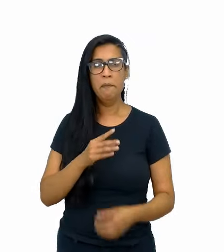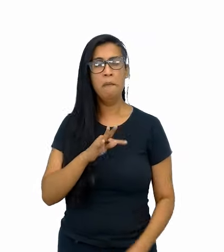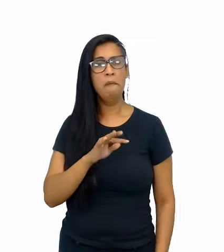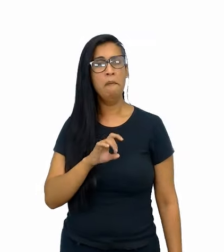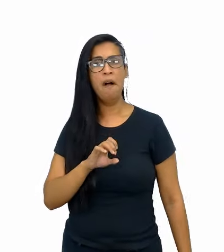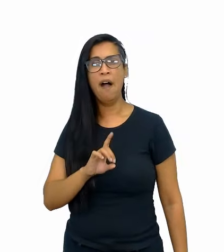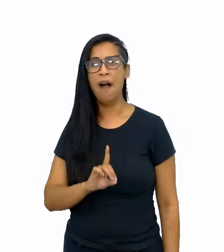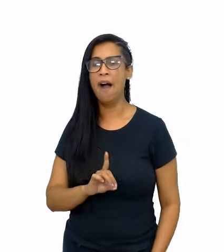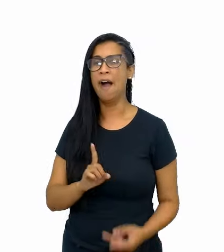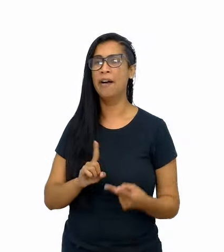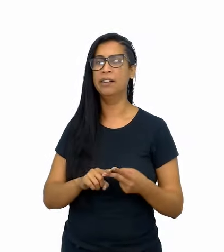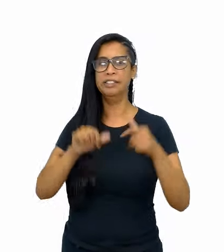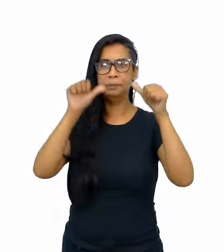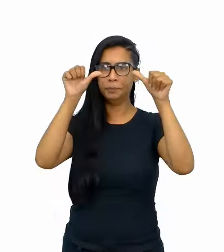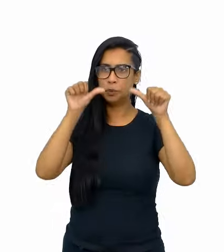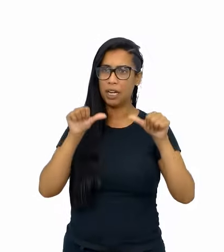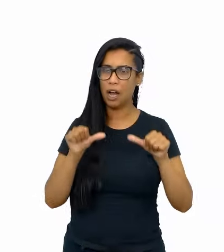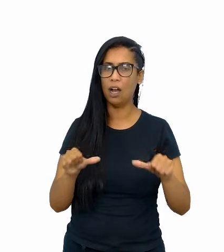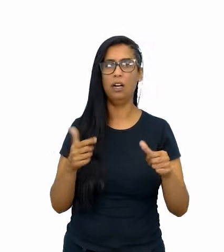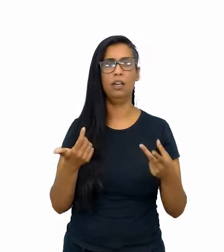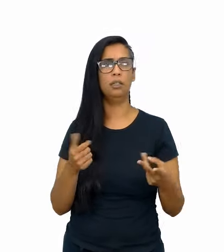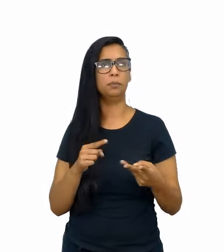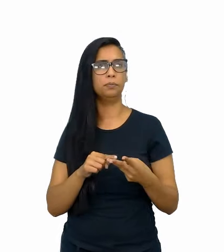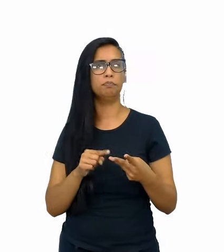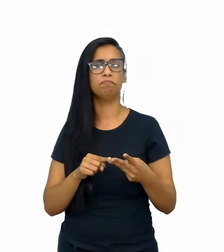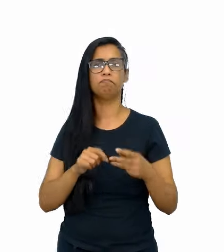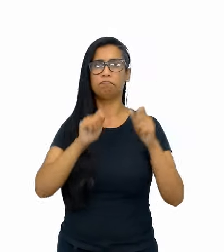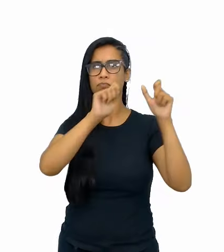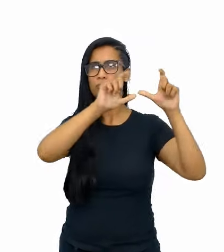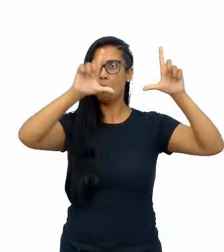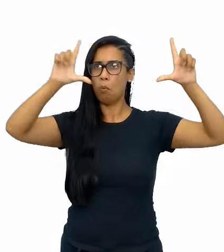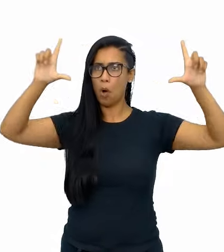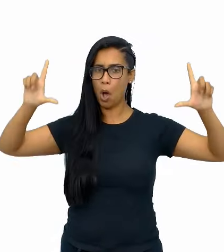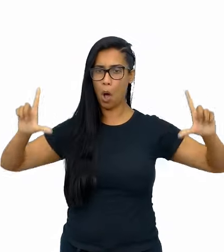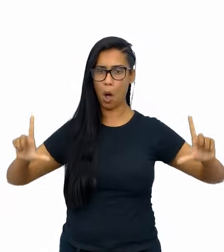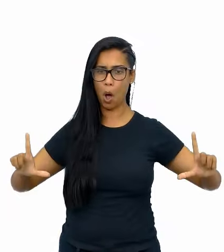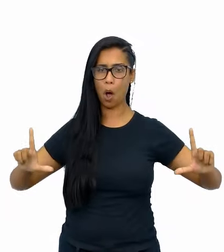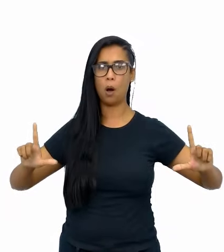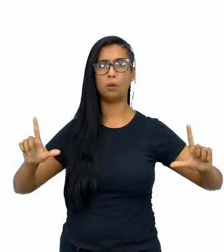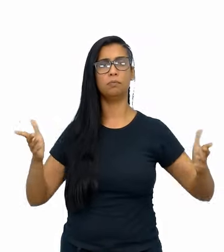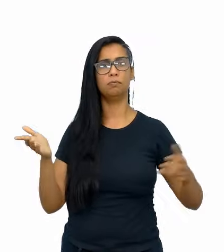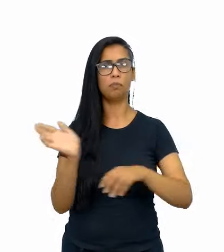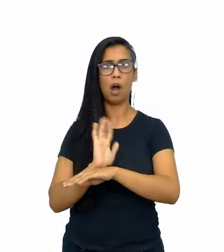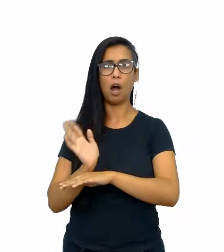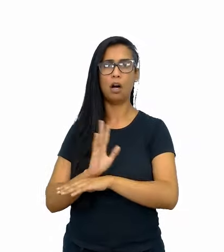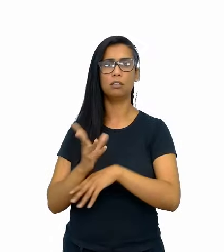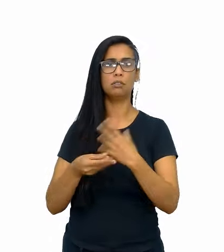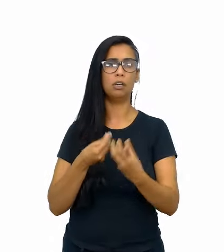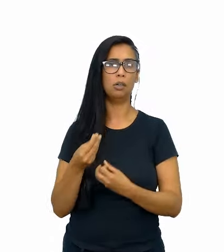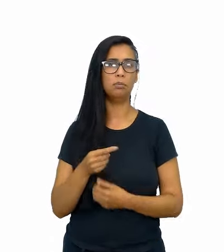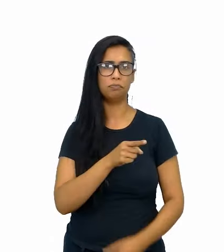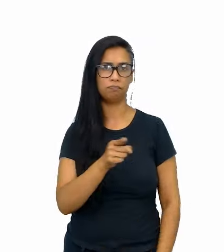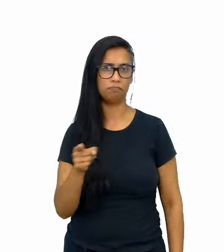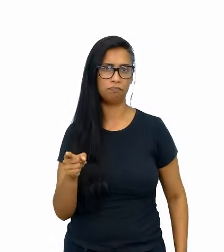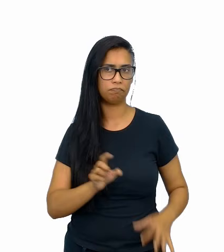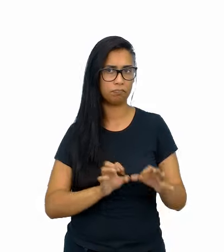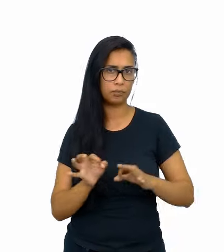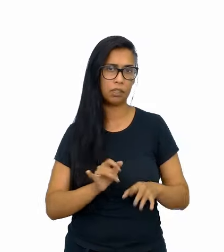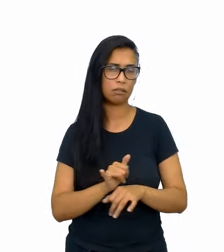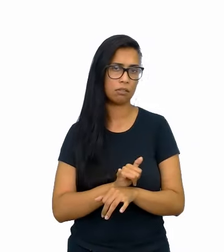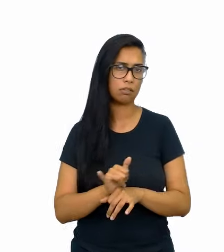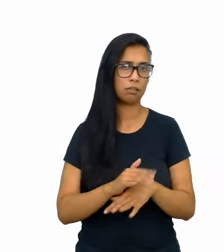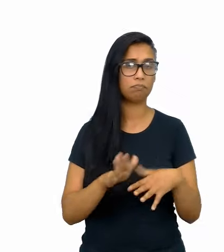mesmo na escola, né, um mural físico, um telão na escola, né. Outro ponto, né, que